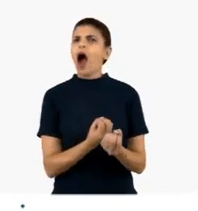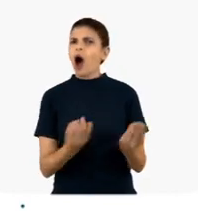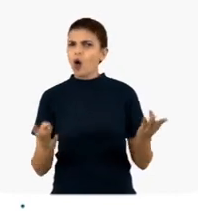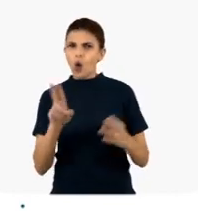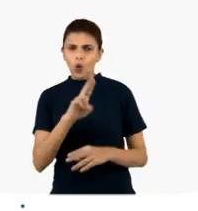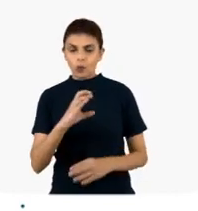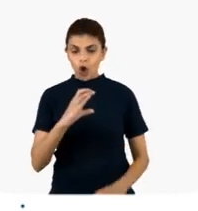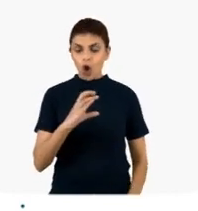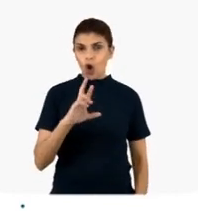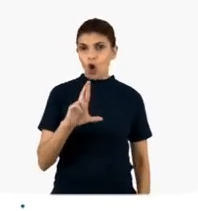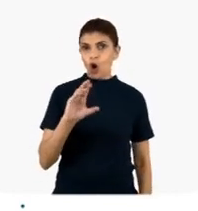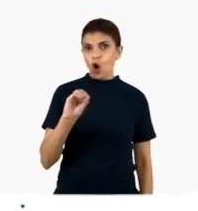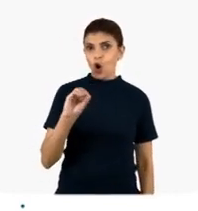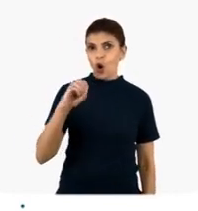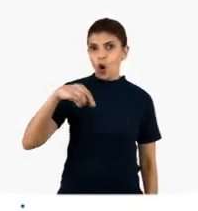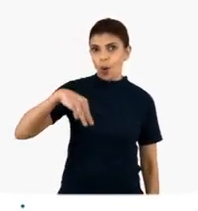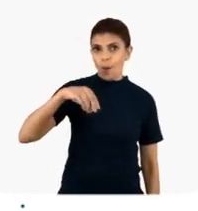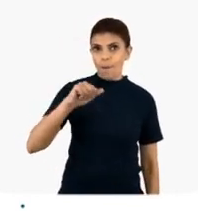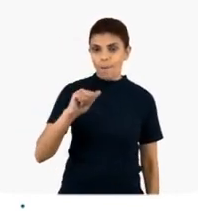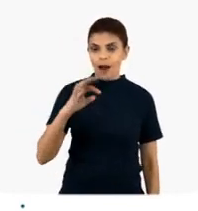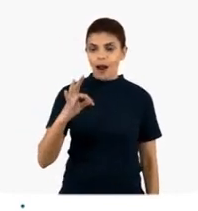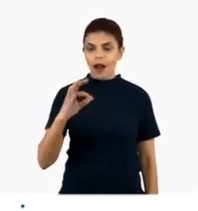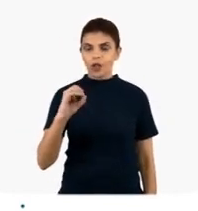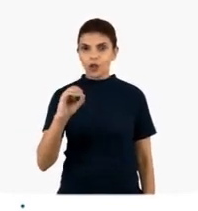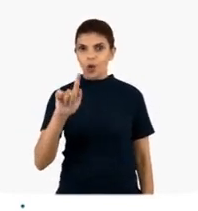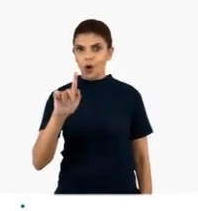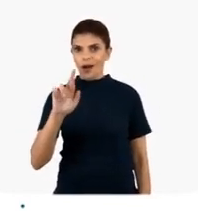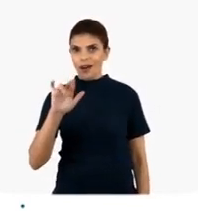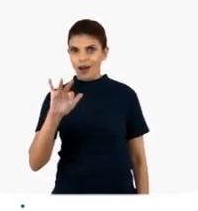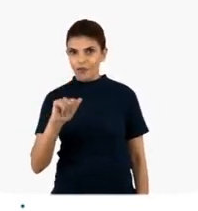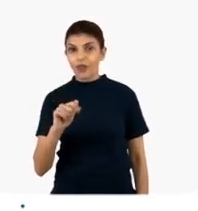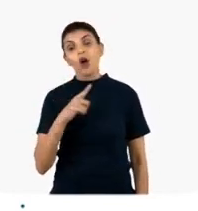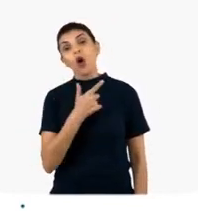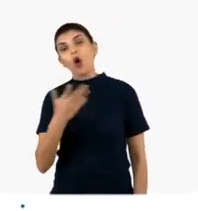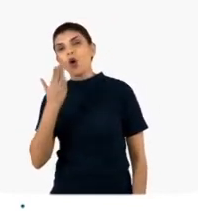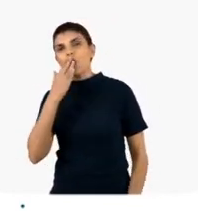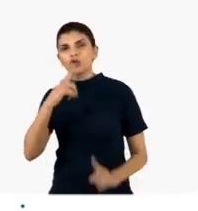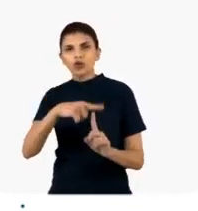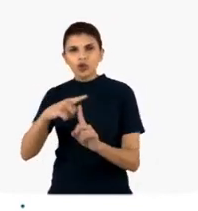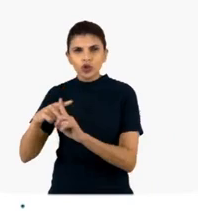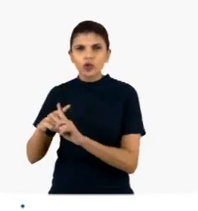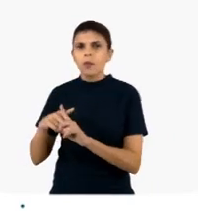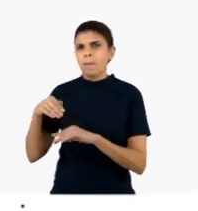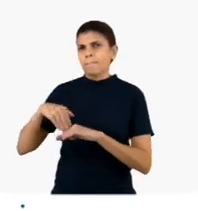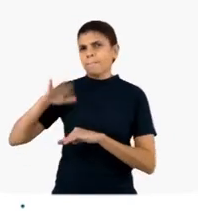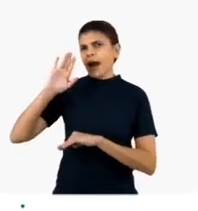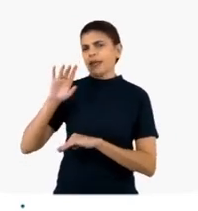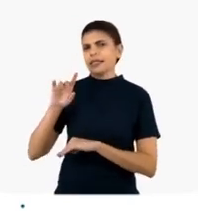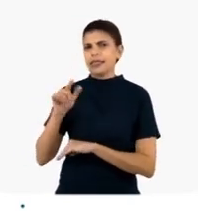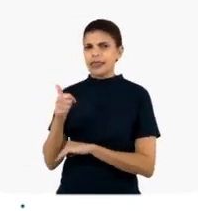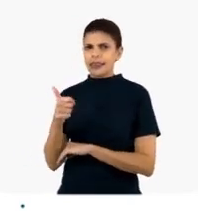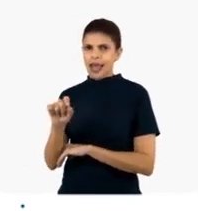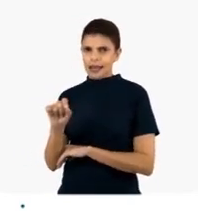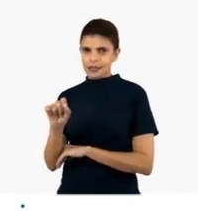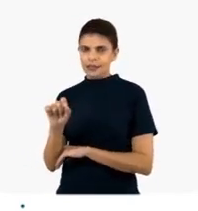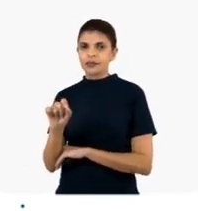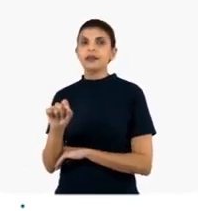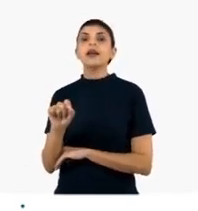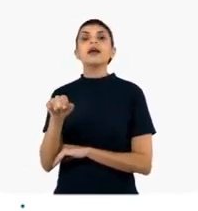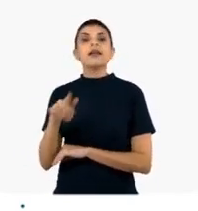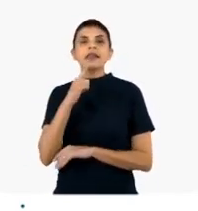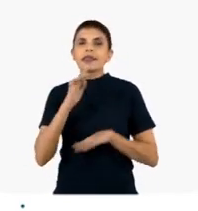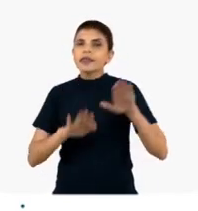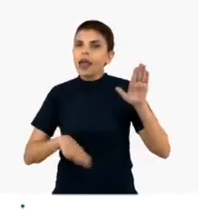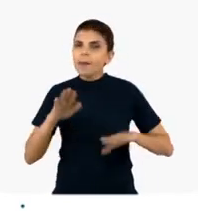alguns produtos que utilizam uma ou duas etapas de cromatografia, por exemplo, e existem outros produtos de alta complexidade que podem utilizar mais de